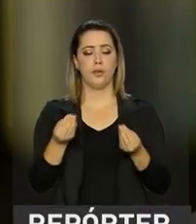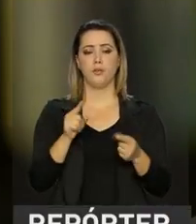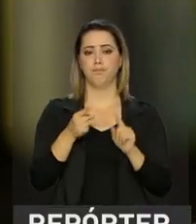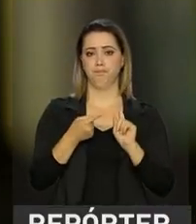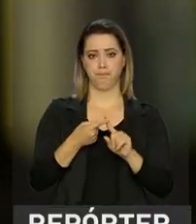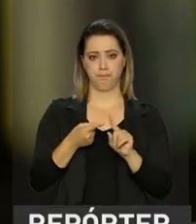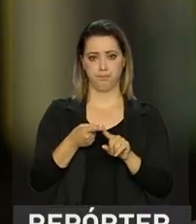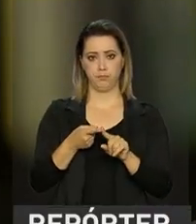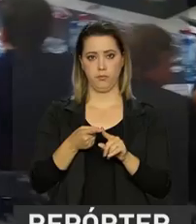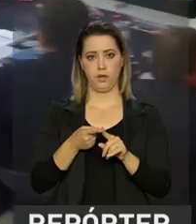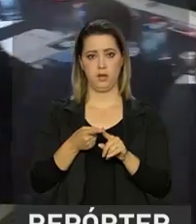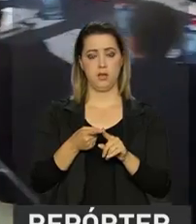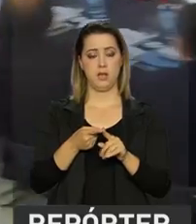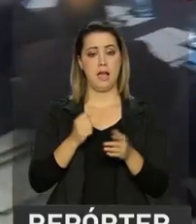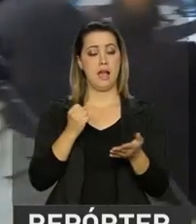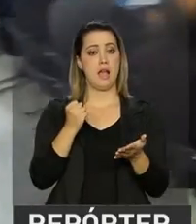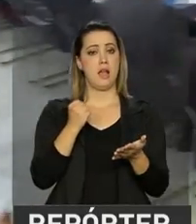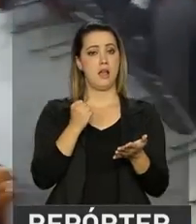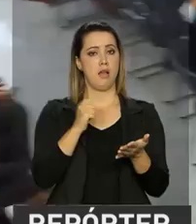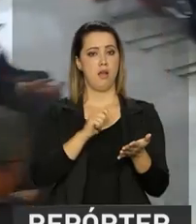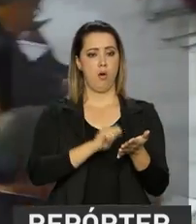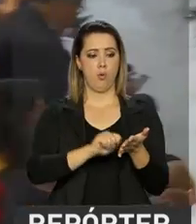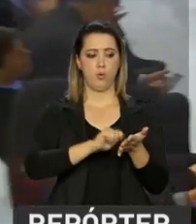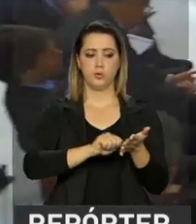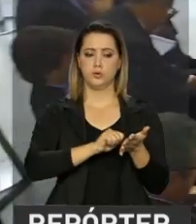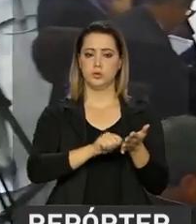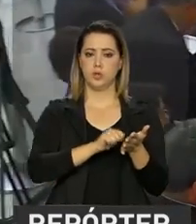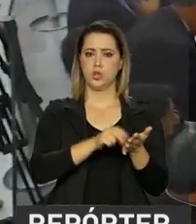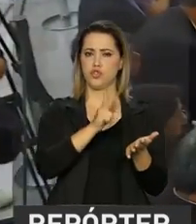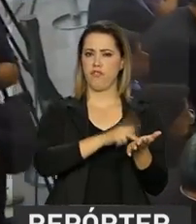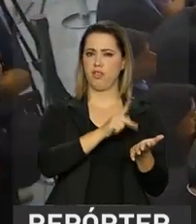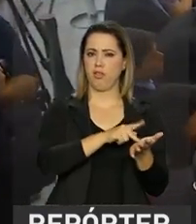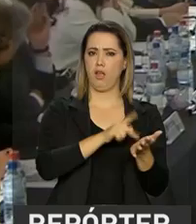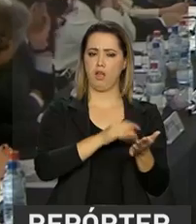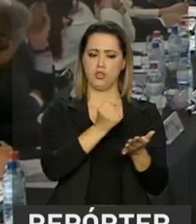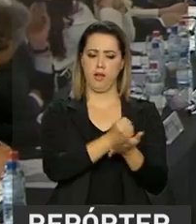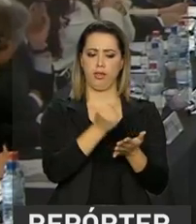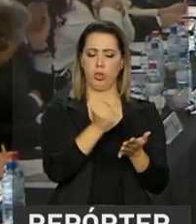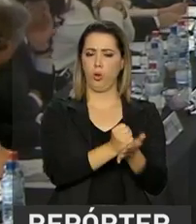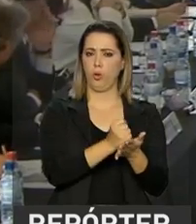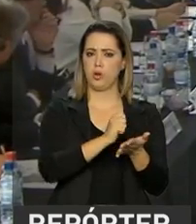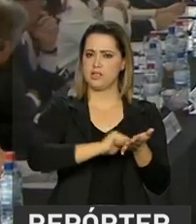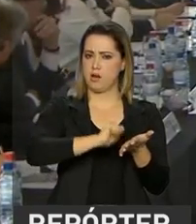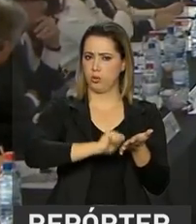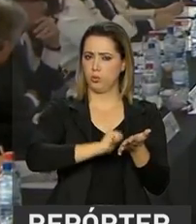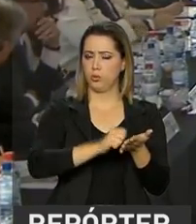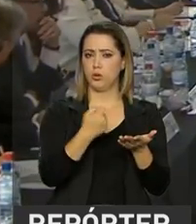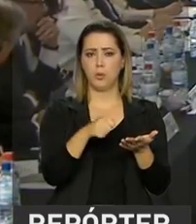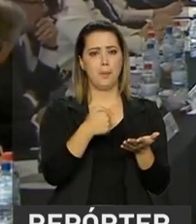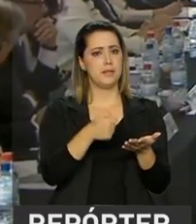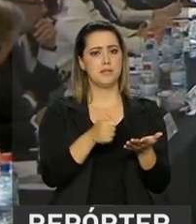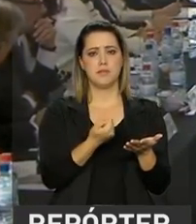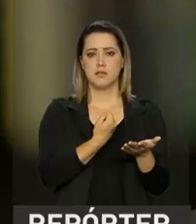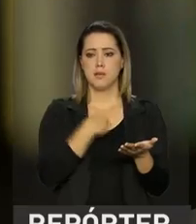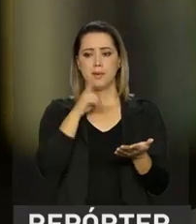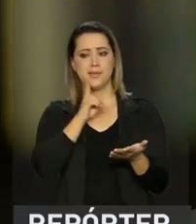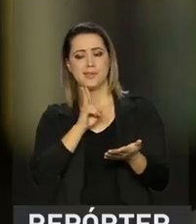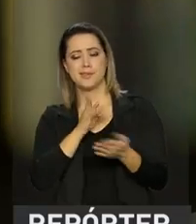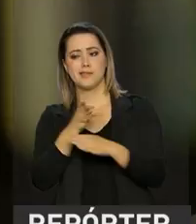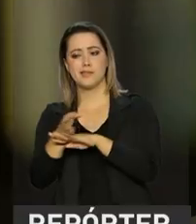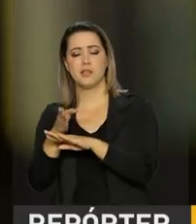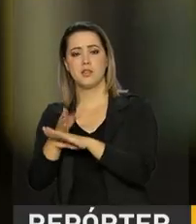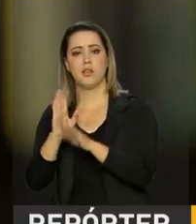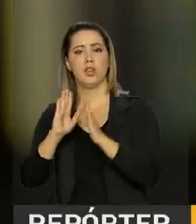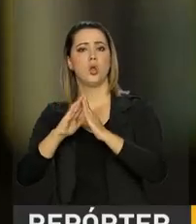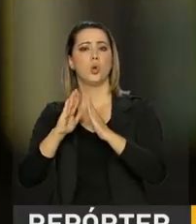primeiro, as firmas dos requerentes, dos postulantes, não precisam mais ser reconhecidas. Pode ser conferida a assinatura pelo